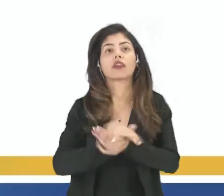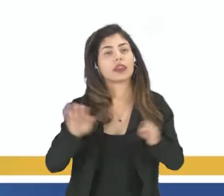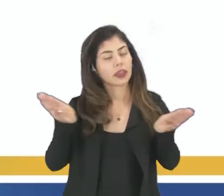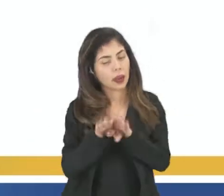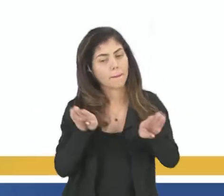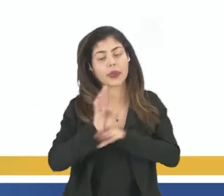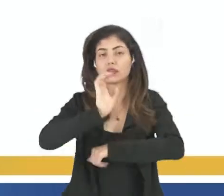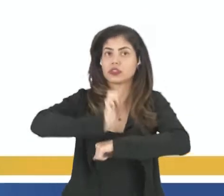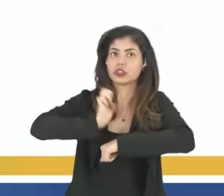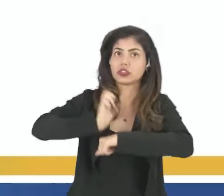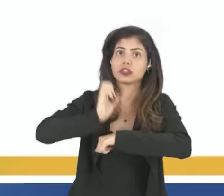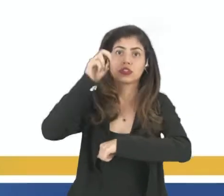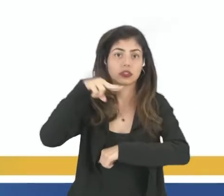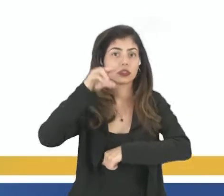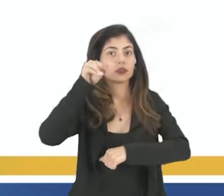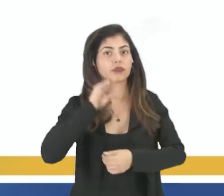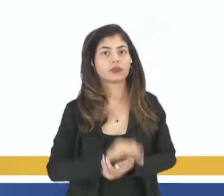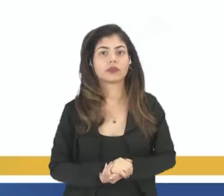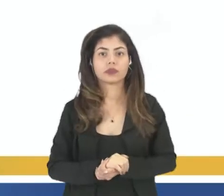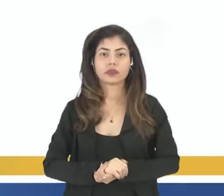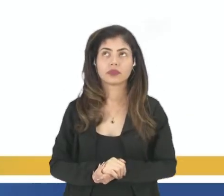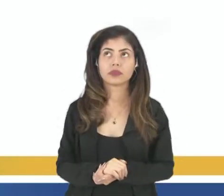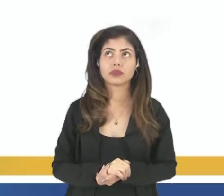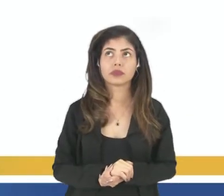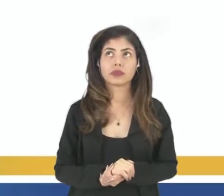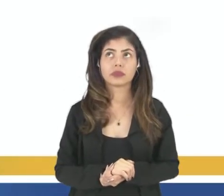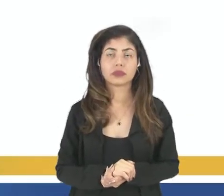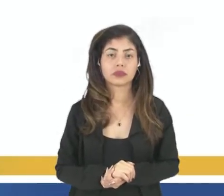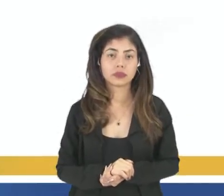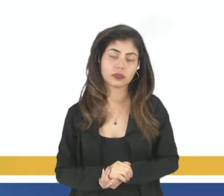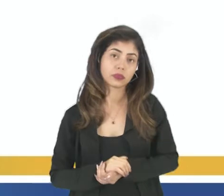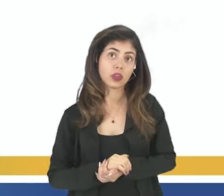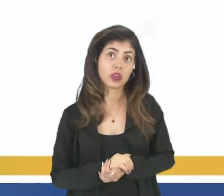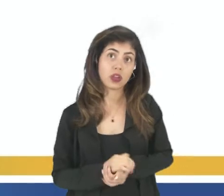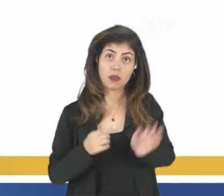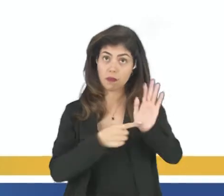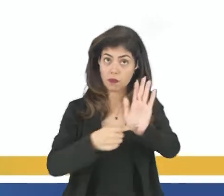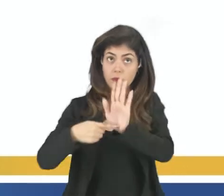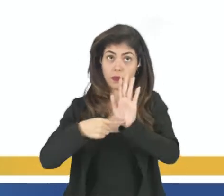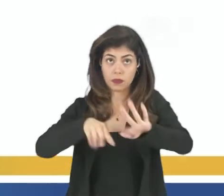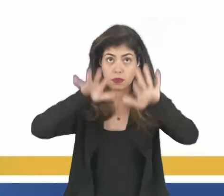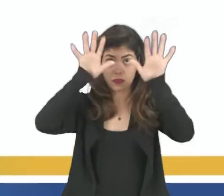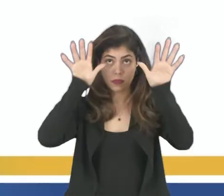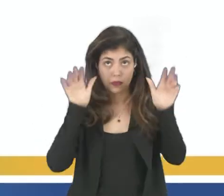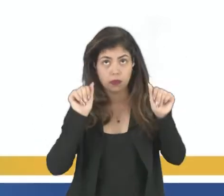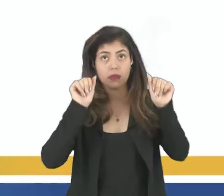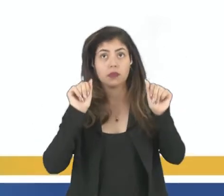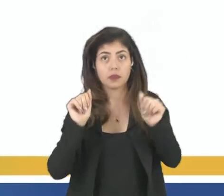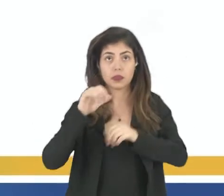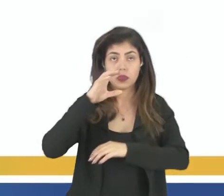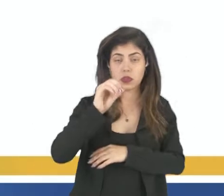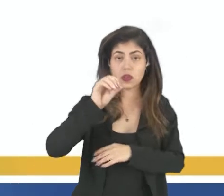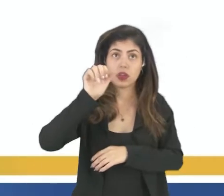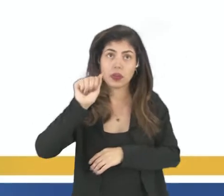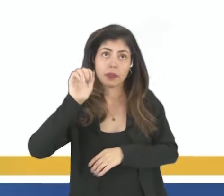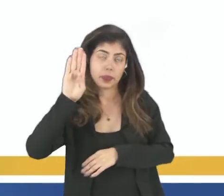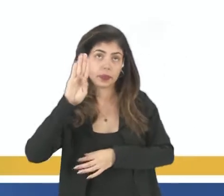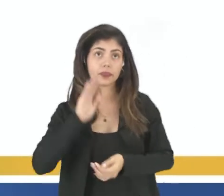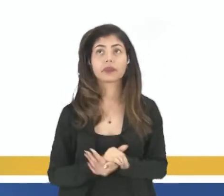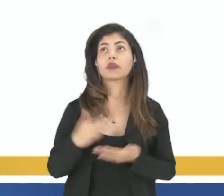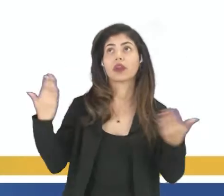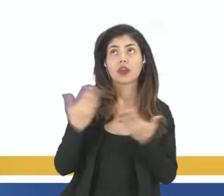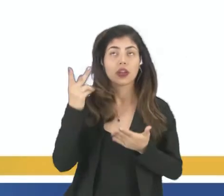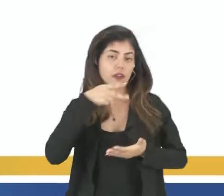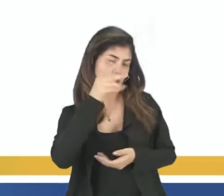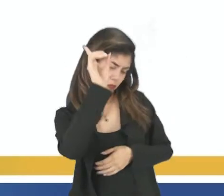Direitos Humanos da ONU. Olha lá, eu encontrei o logotipo aqui no Acre, né? O pessoal da OAB aqui no Acre.